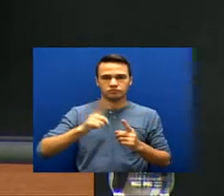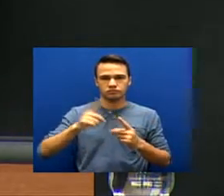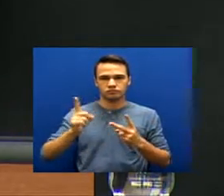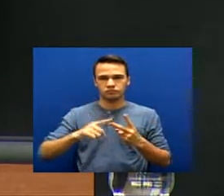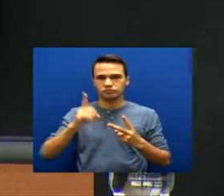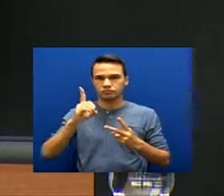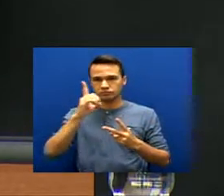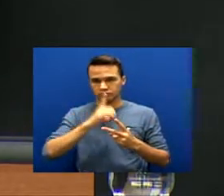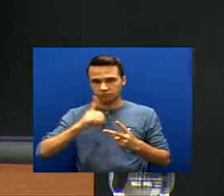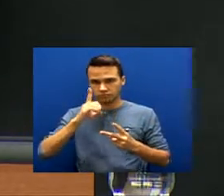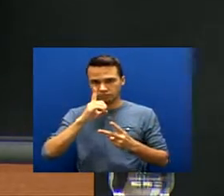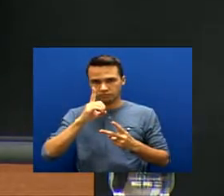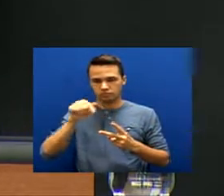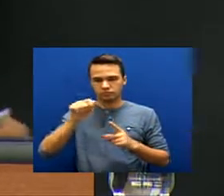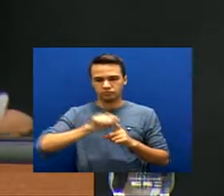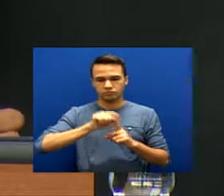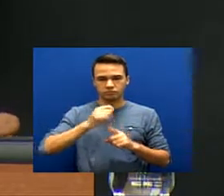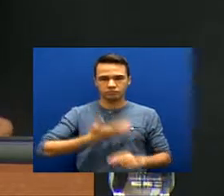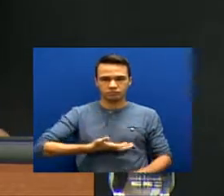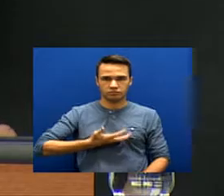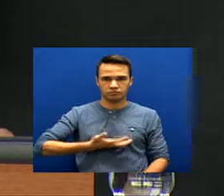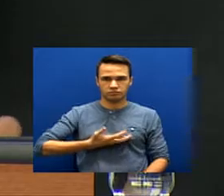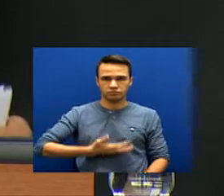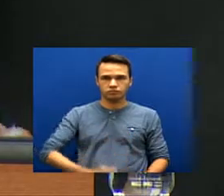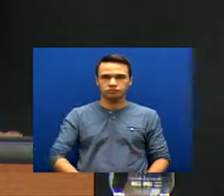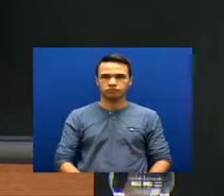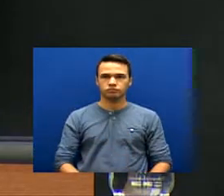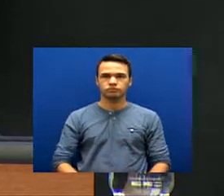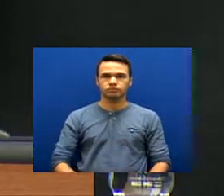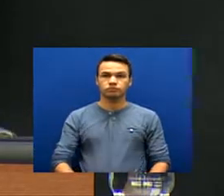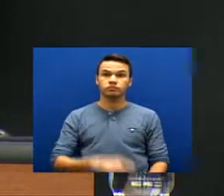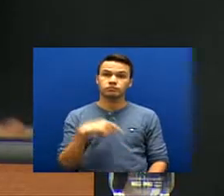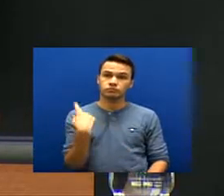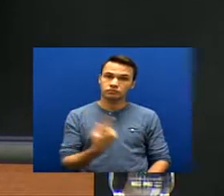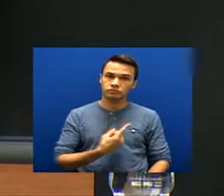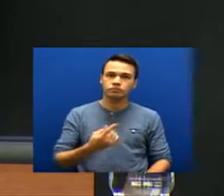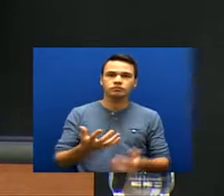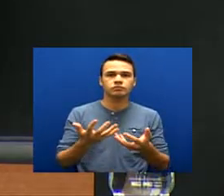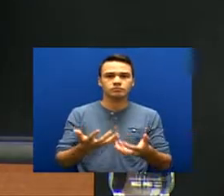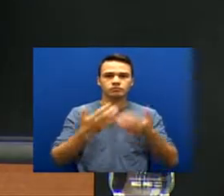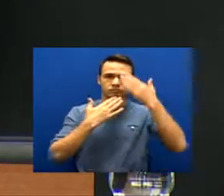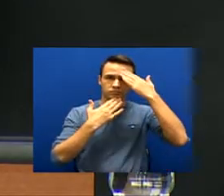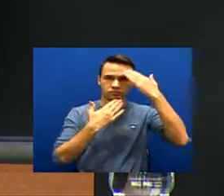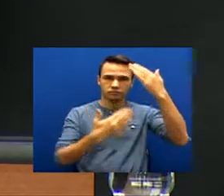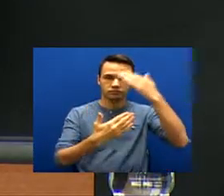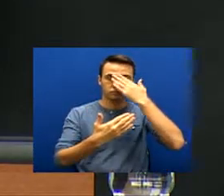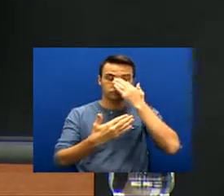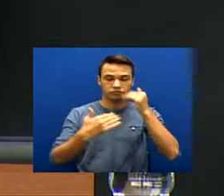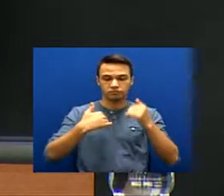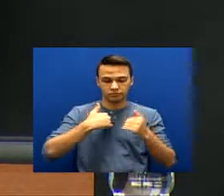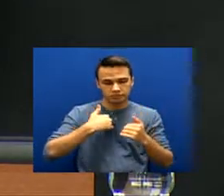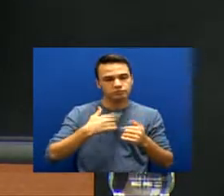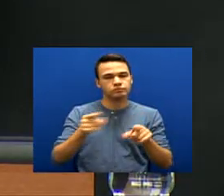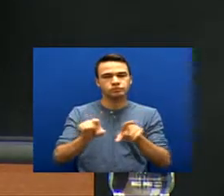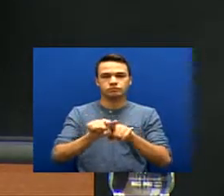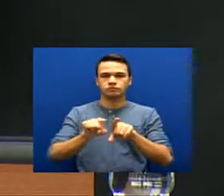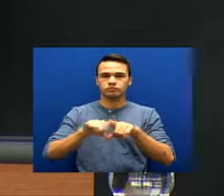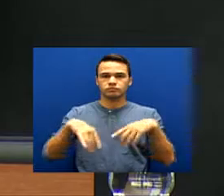Circunscrição de Serviço Militar, Coronel Obregon, e os senhores diretores da diretoria executiva do CIESP em Sorocaba, Erli Domingues de